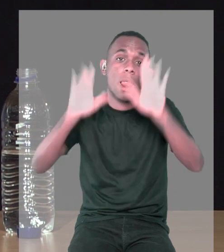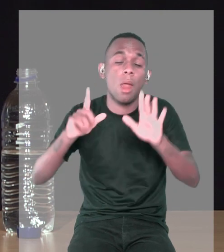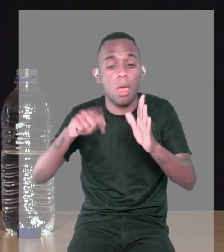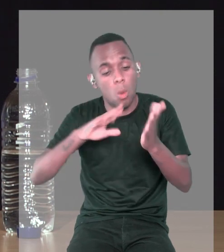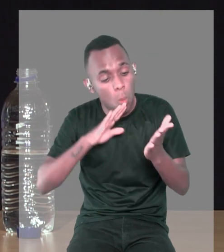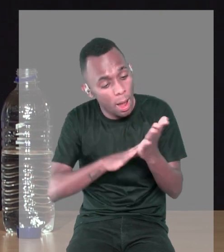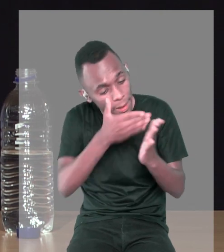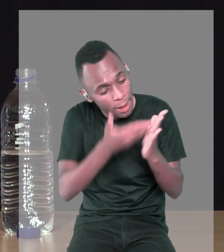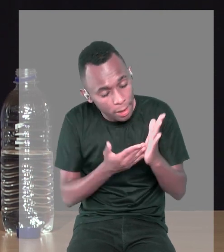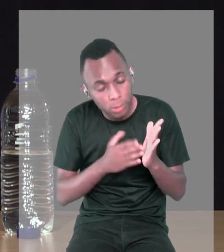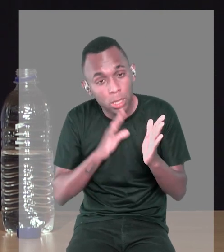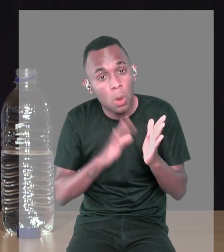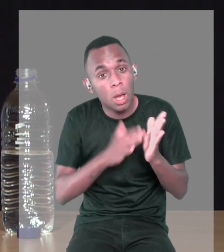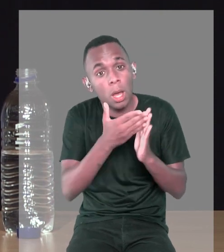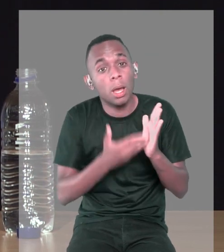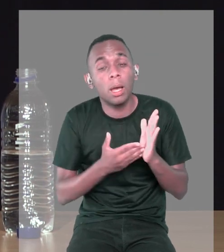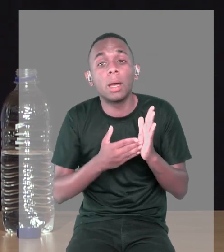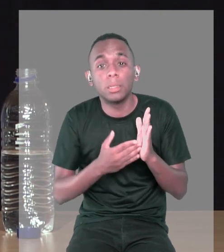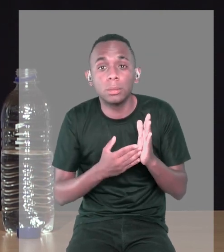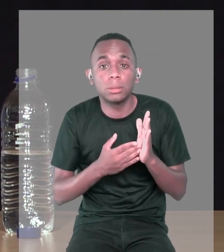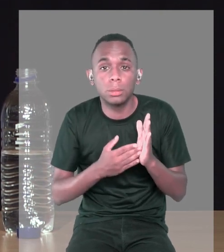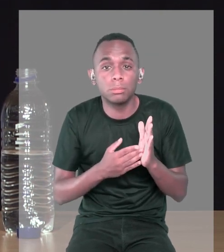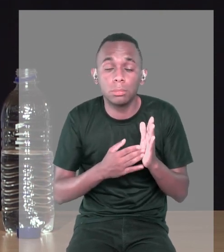é pensamento. Ela é pensamento.